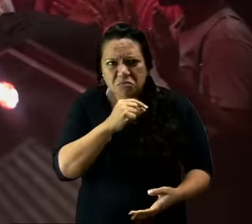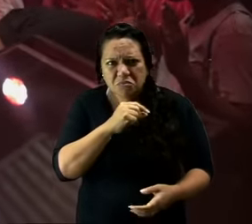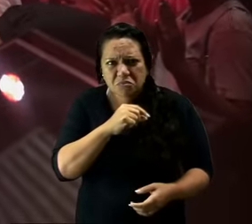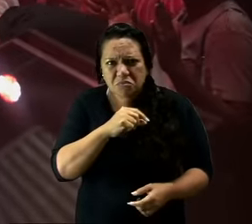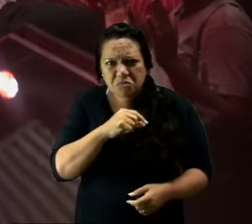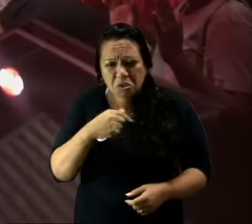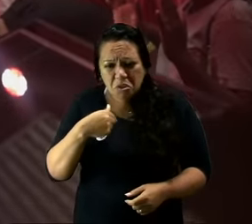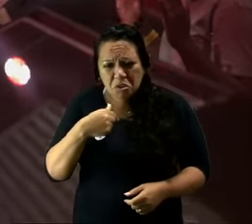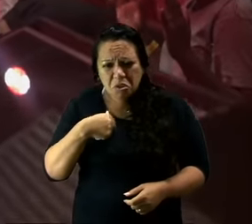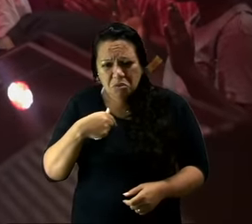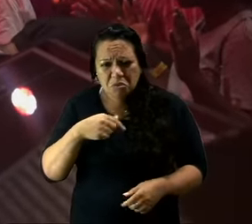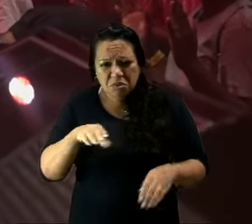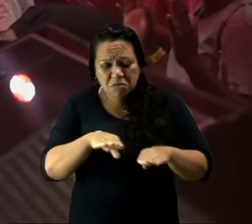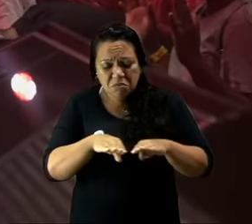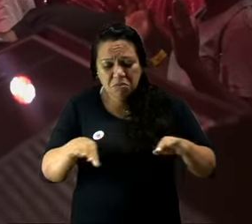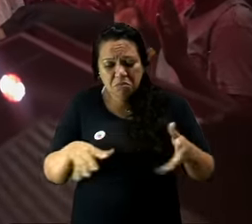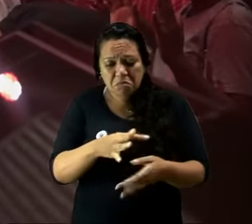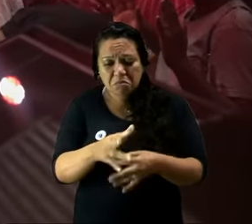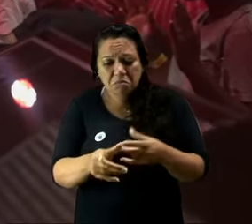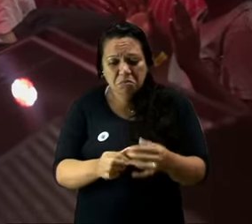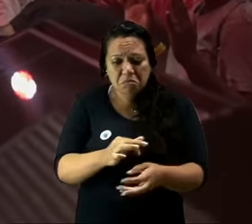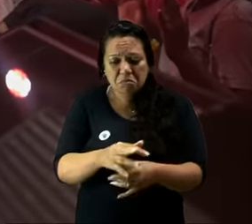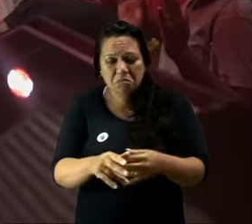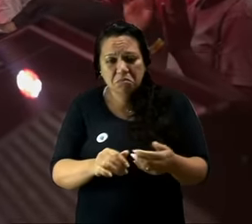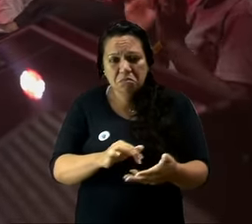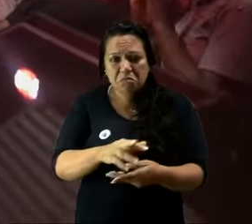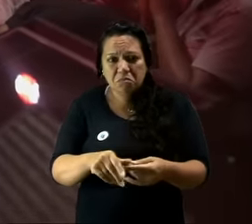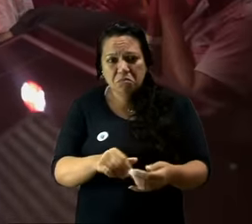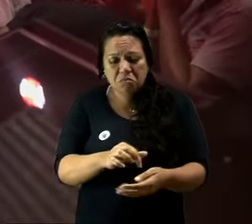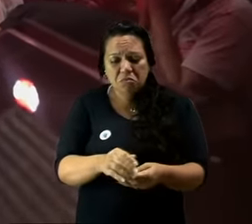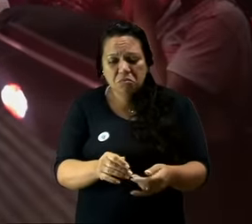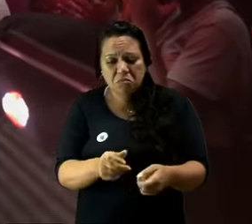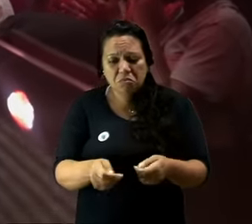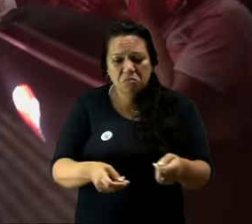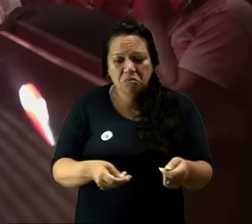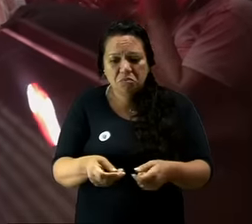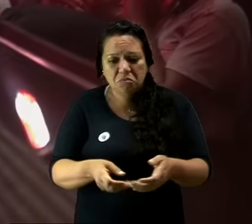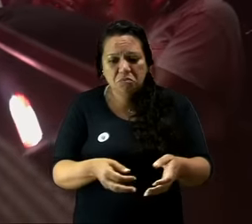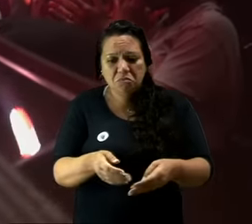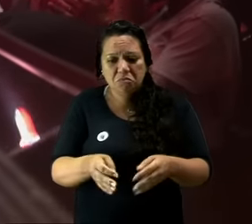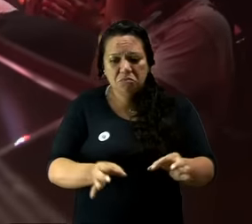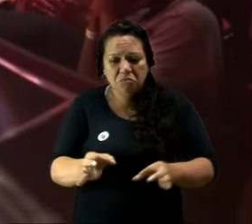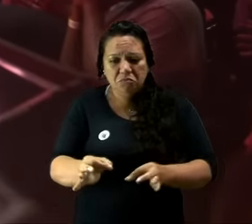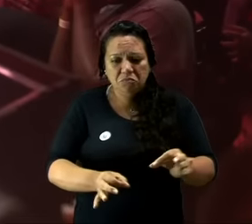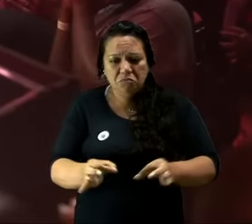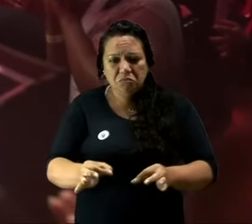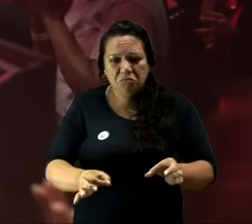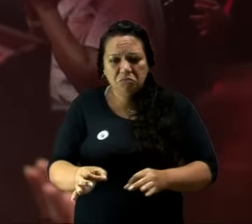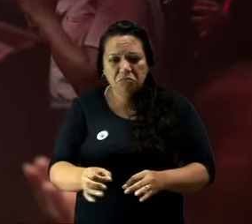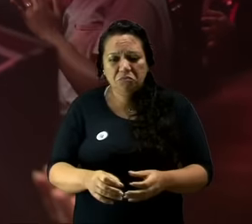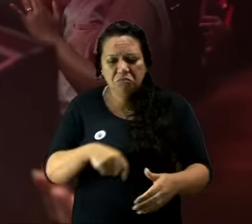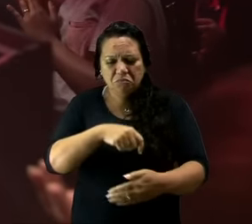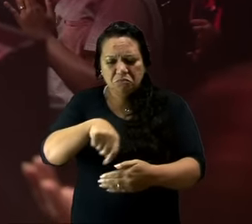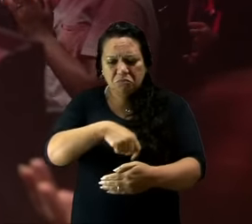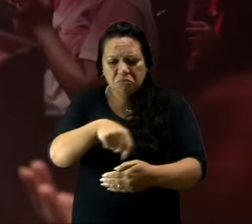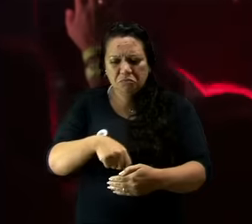na pia e tinha um sofá velho. E aquele dia foi o dia mais ardente para